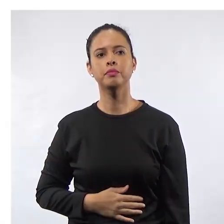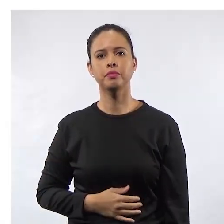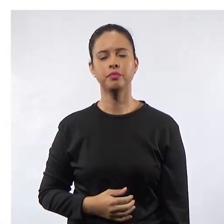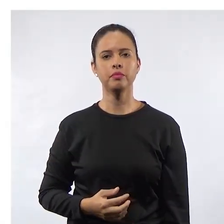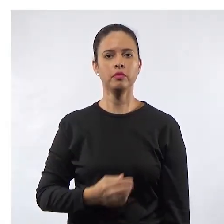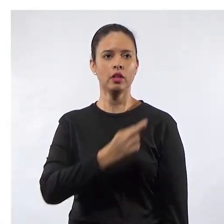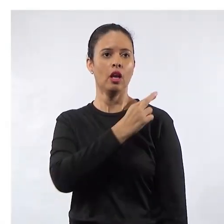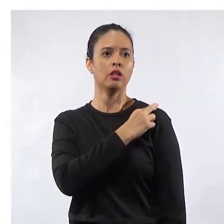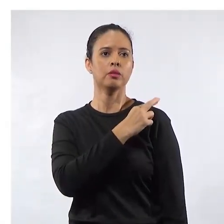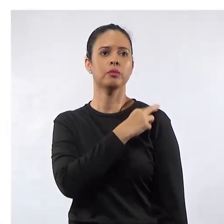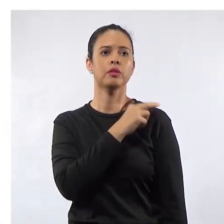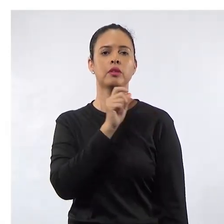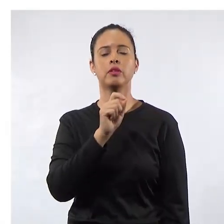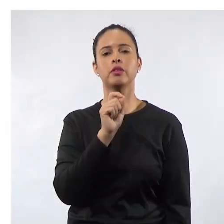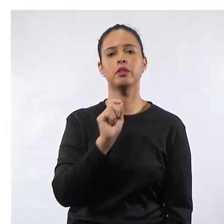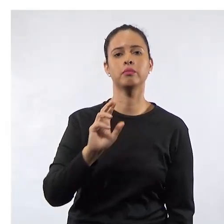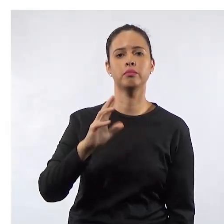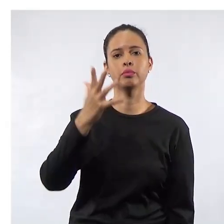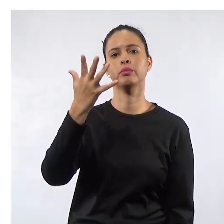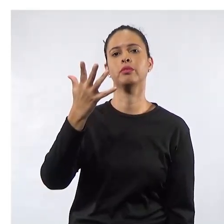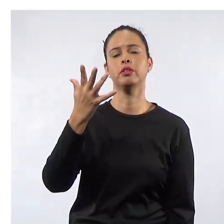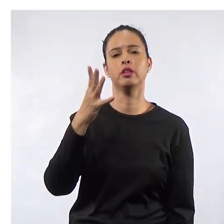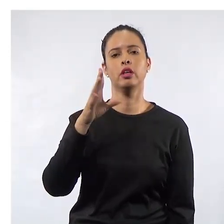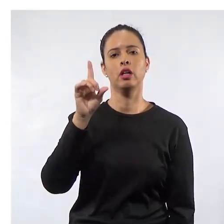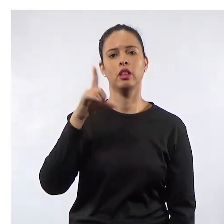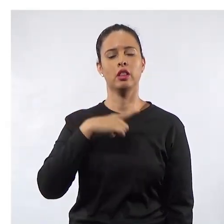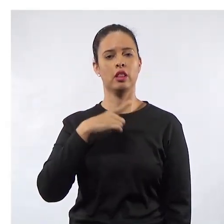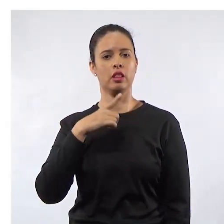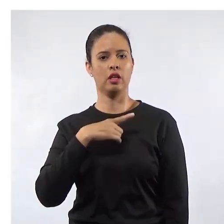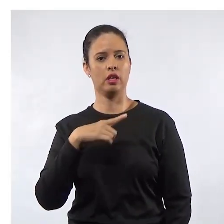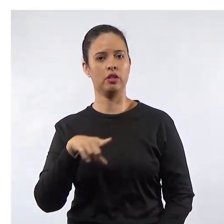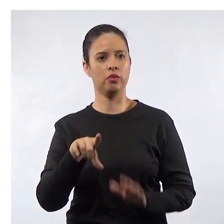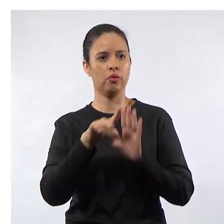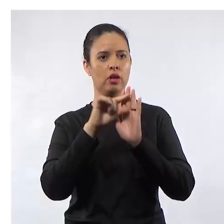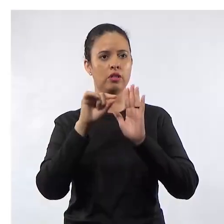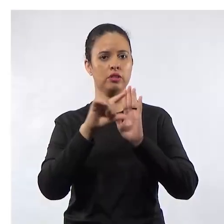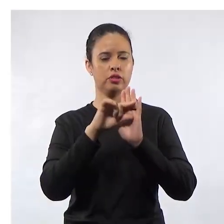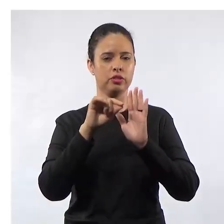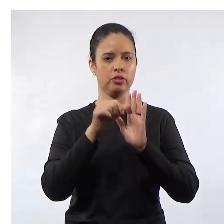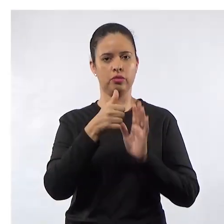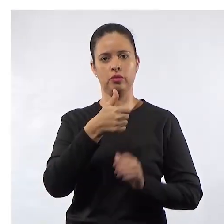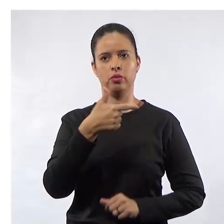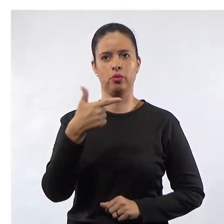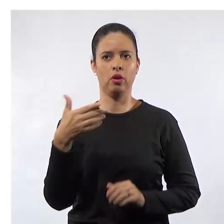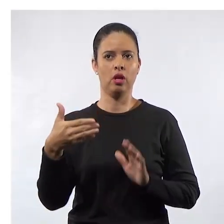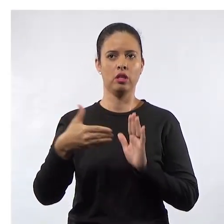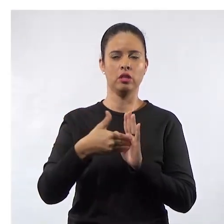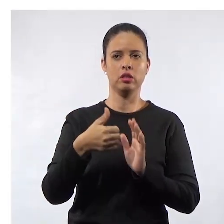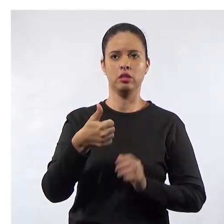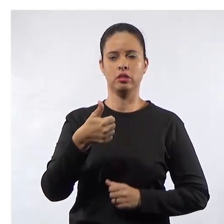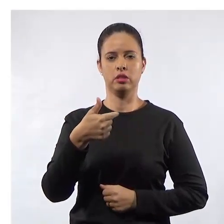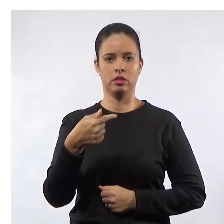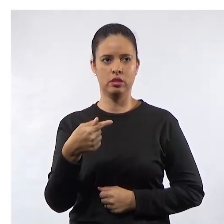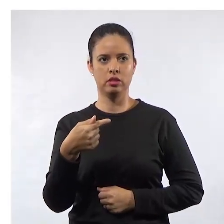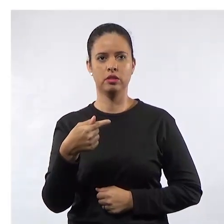só, a responsabilidade por fato encontra-se prevista do artigo 12 até o 17. Destaquei de